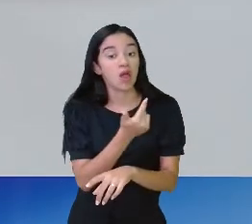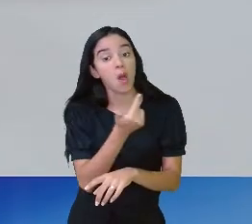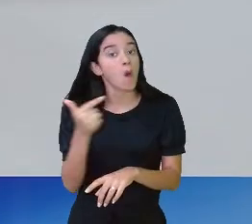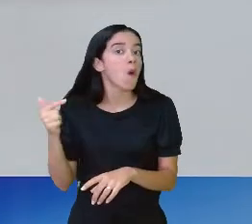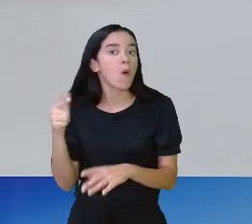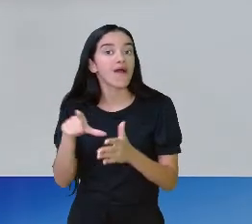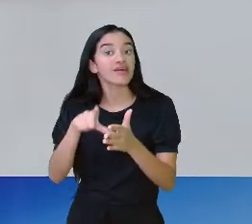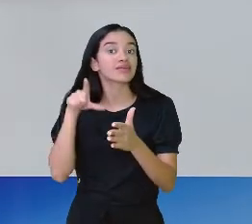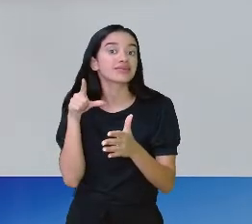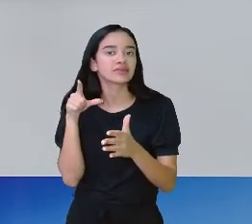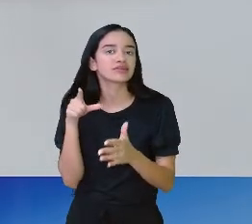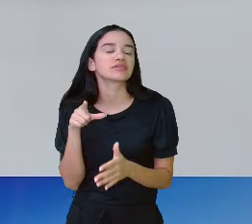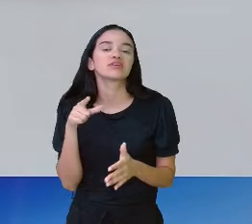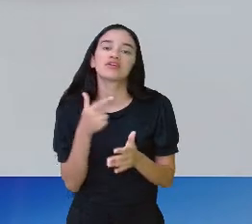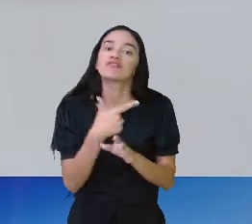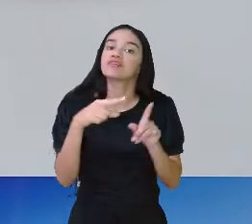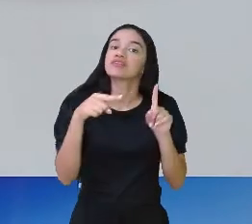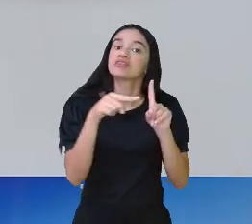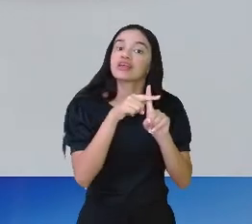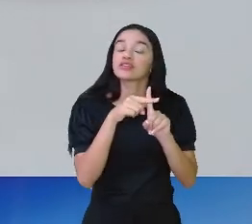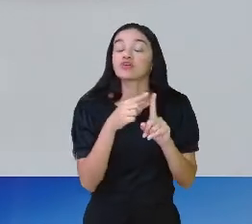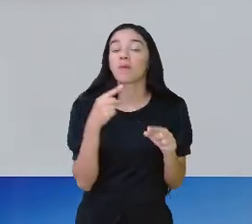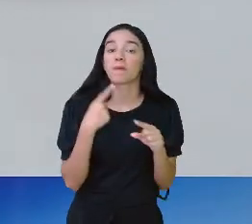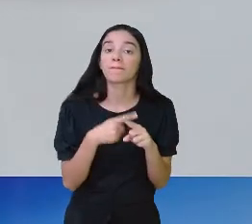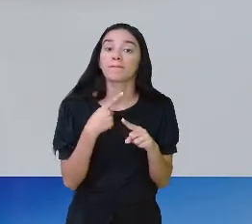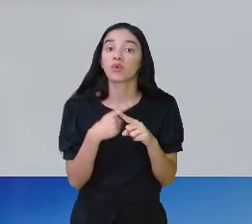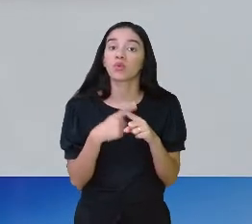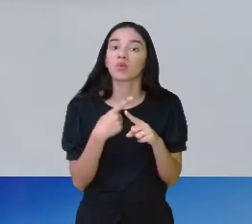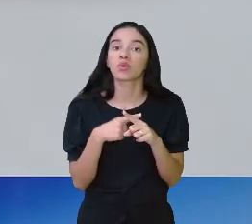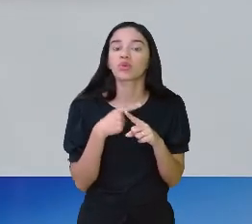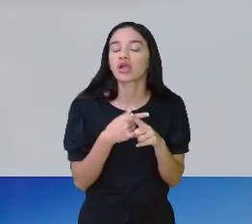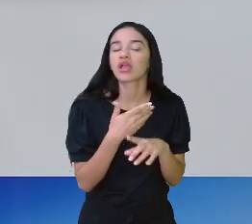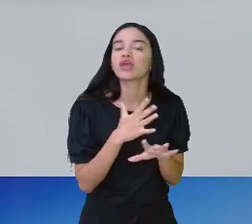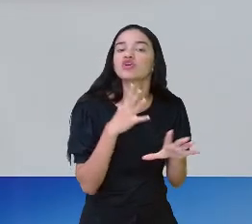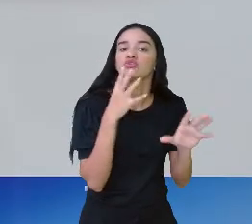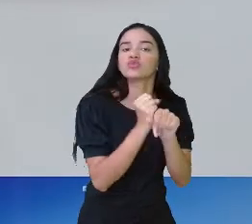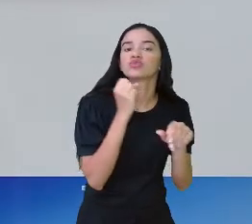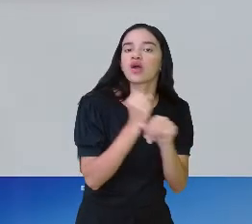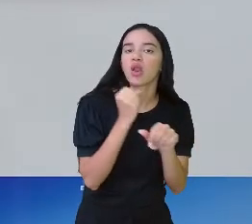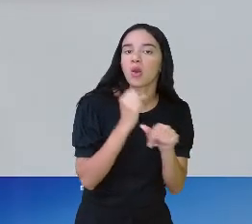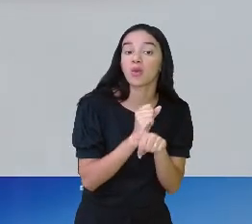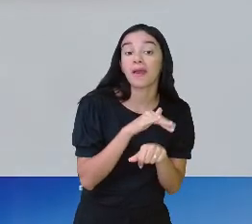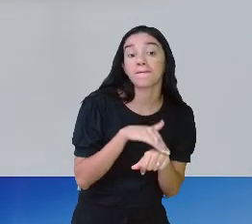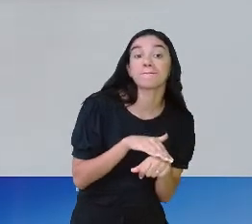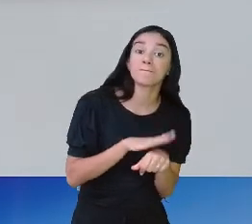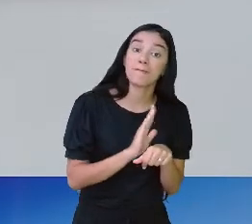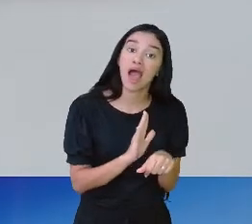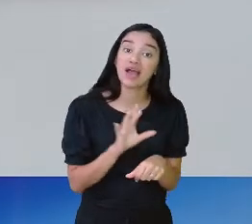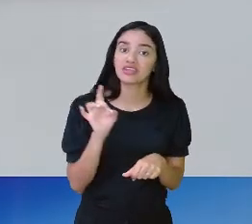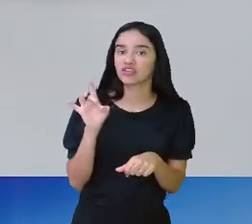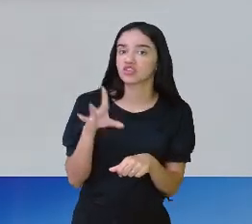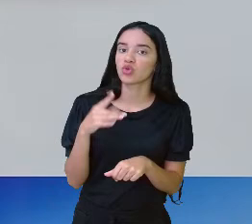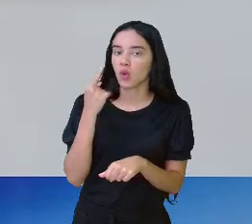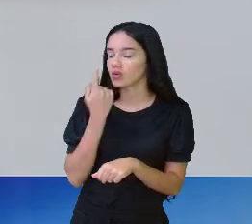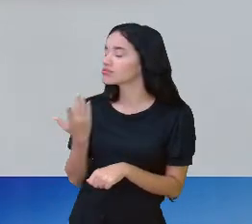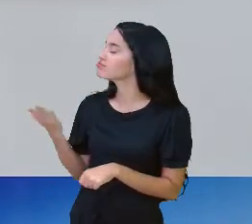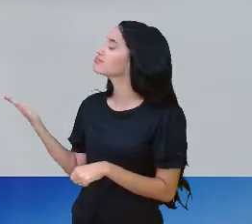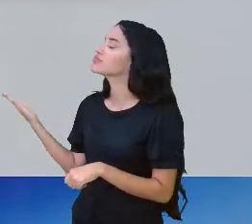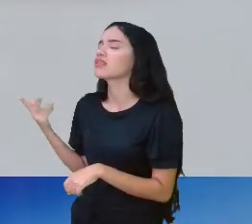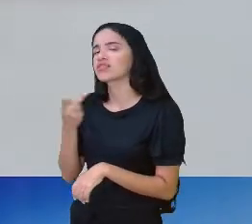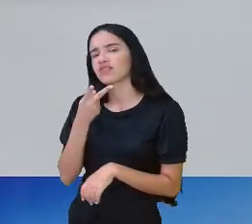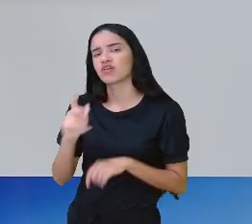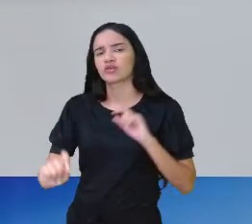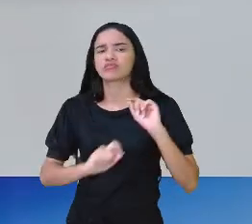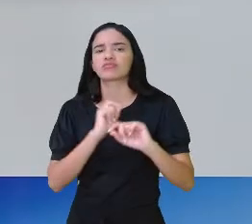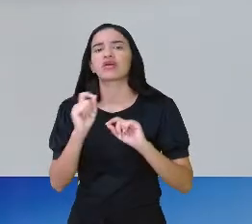gente fez uma adição porque os valores, um somado ao outro, daria maior. Só que nesse, ele já está me dizendo